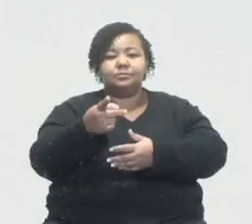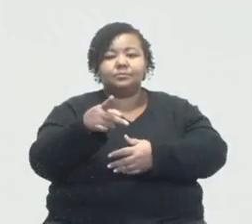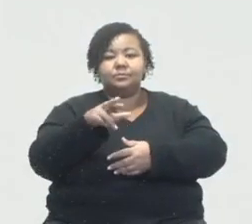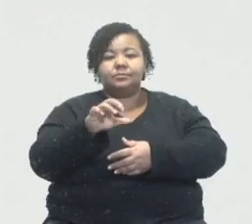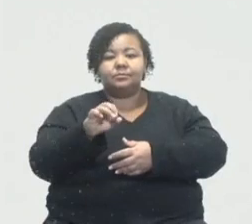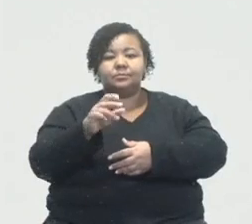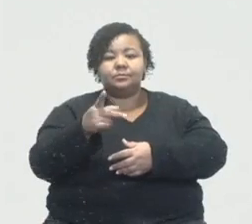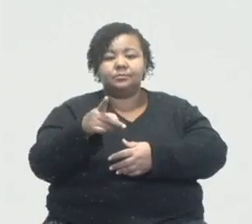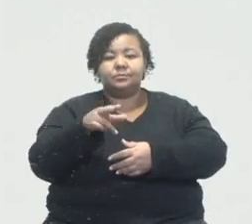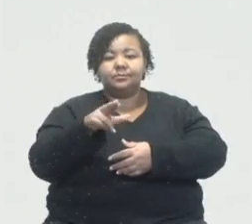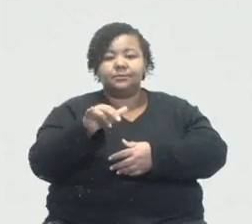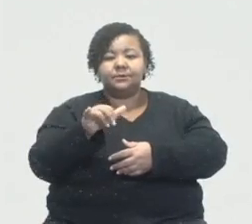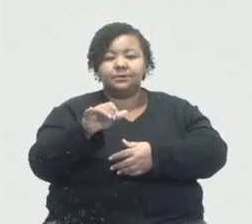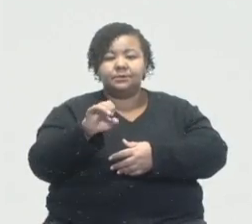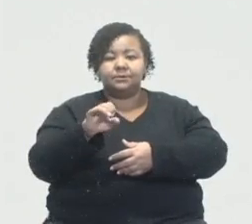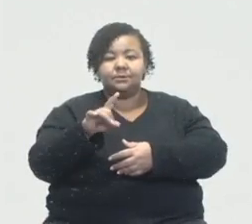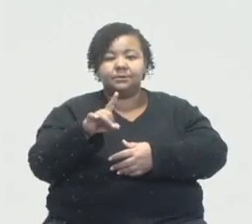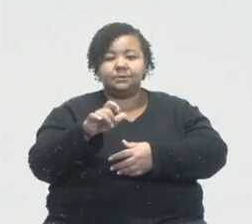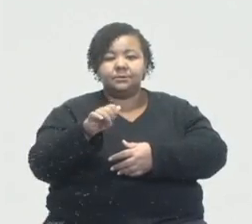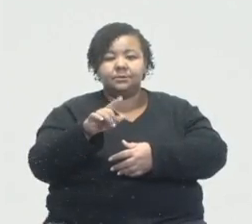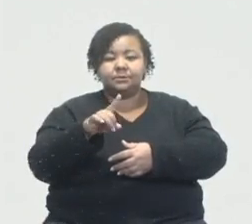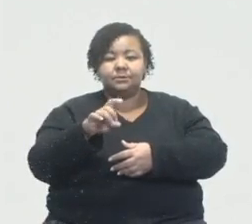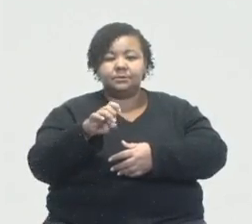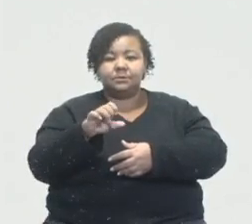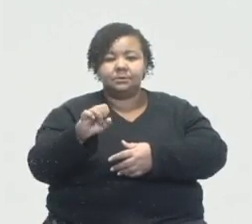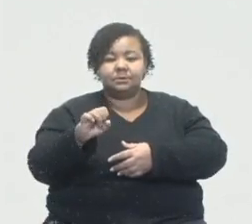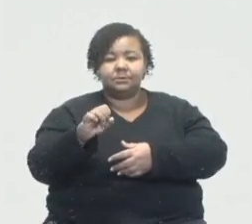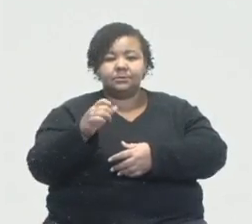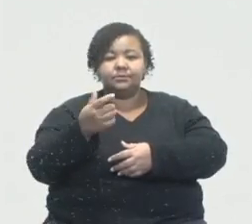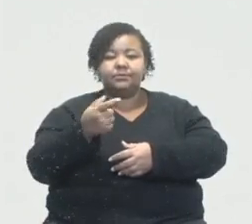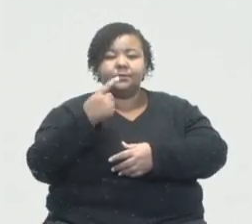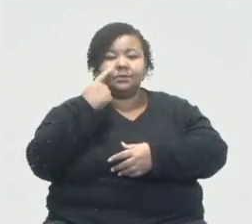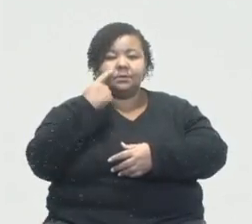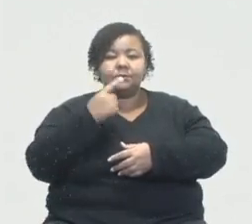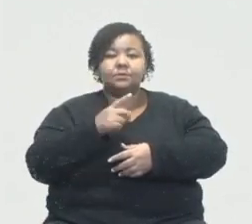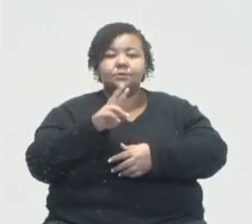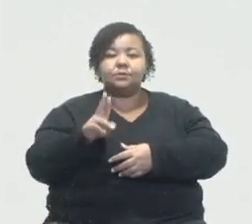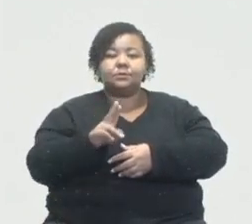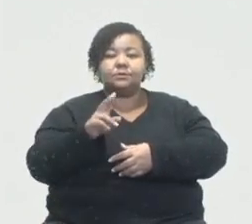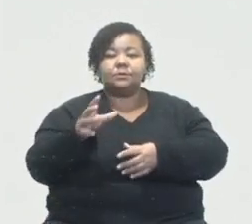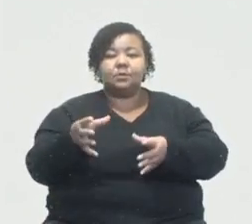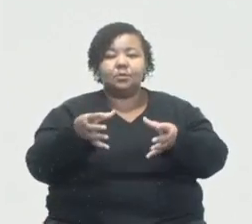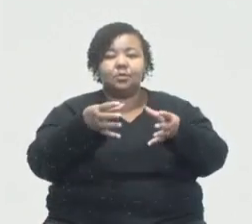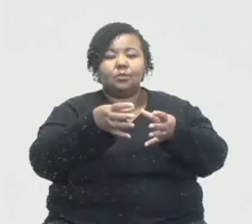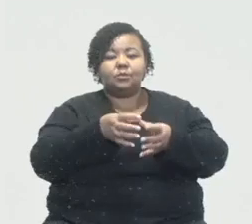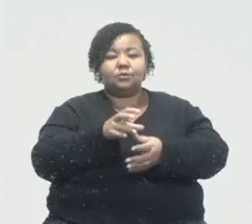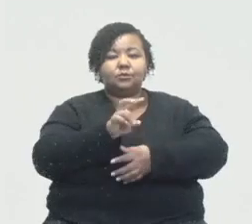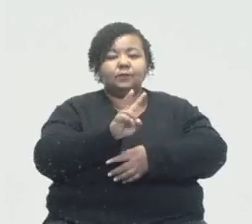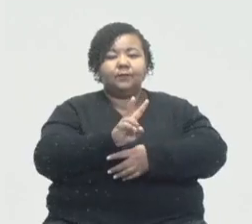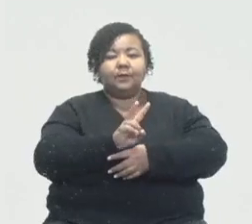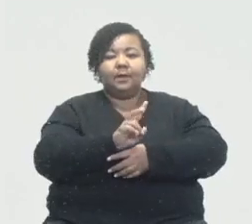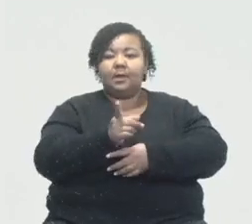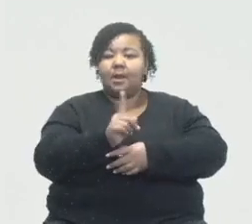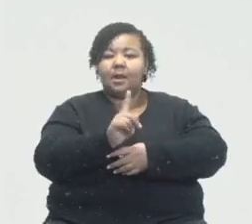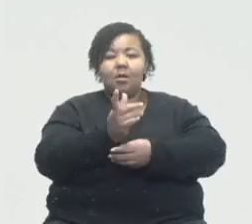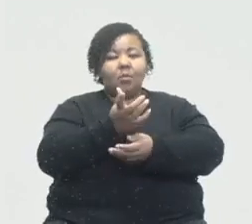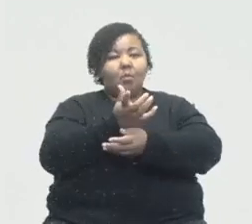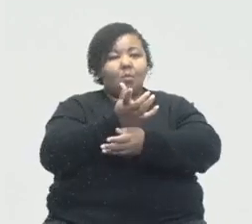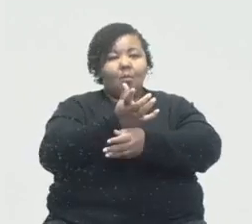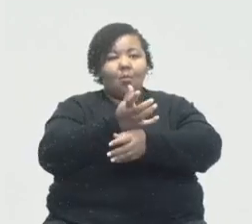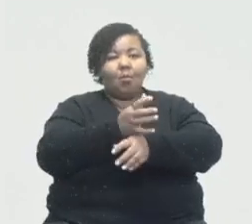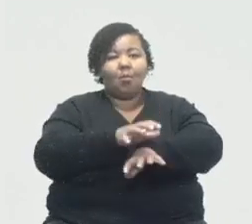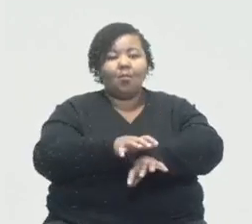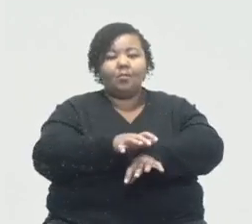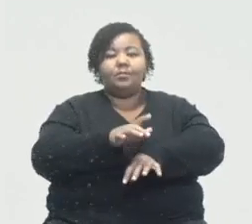conhecê-las? Então, nós vamos trabalhar com o conjunto V não vazio, sobre o qual estão